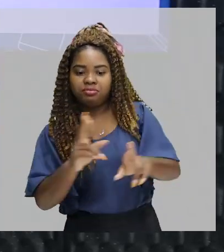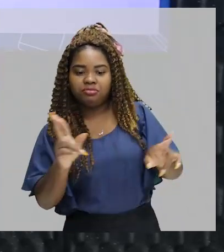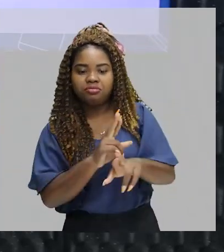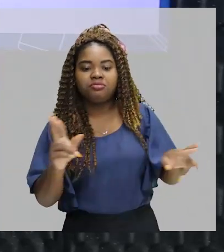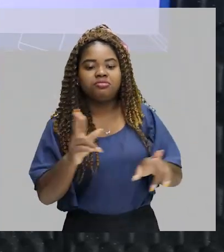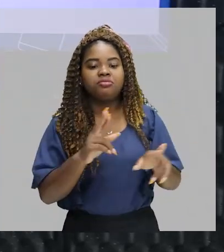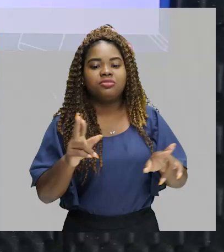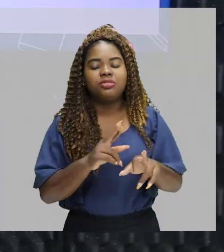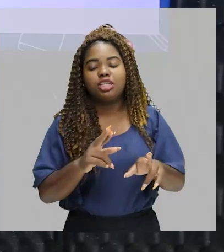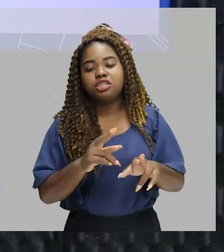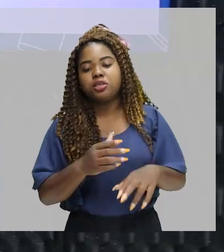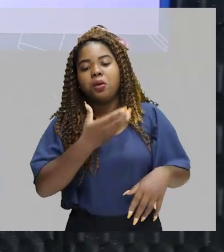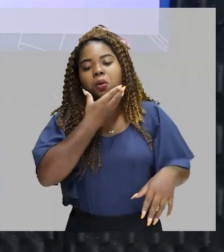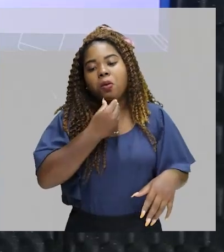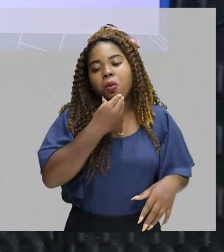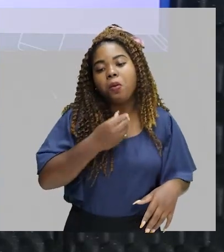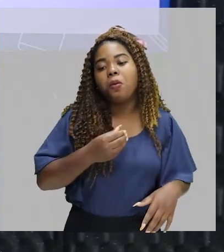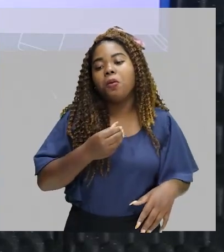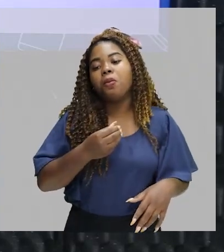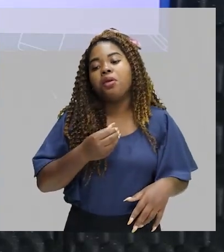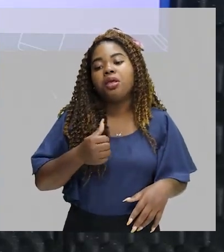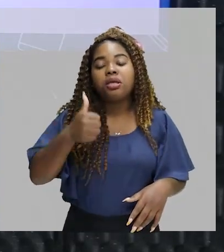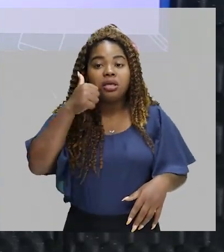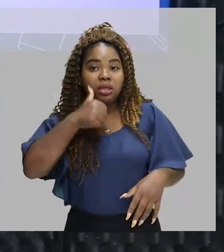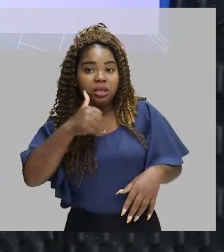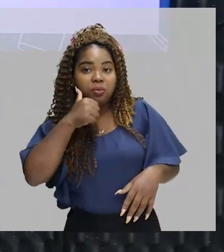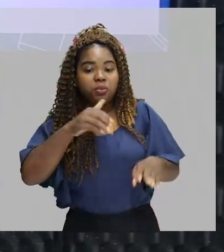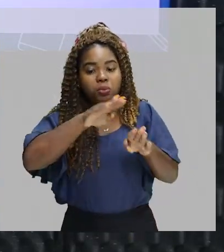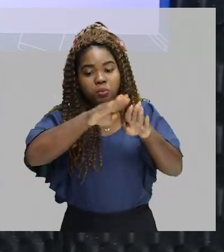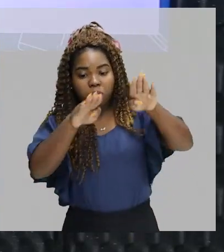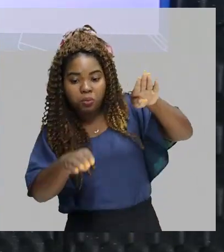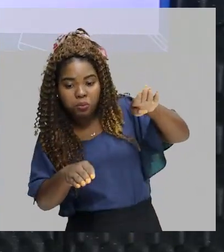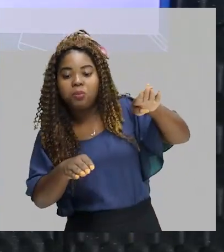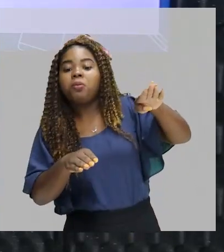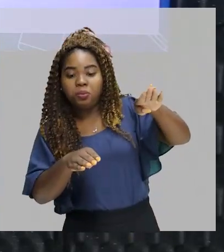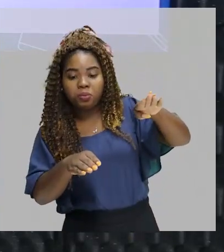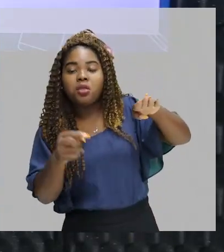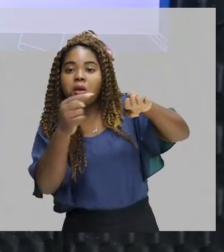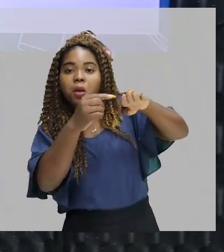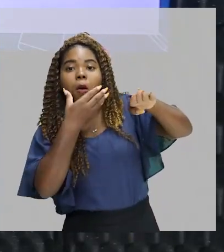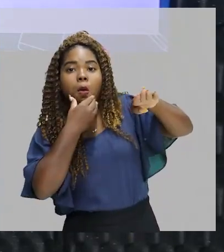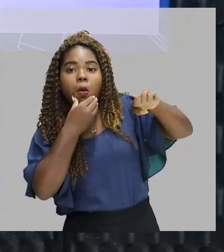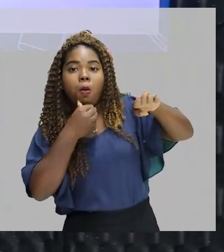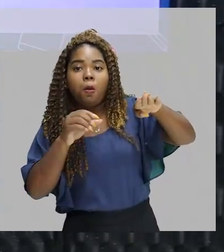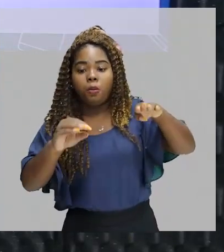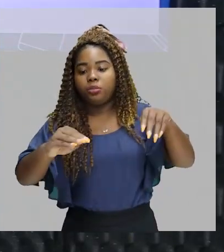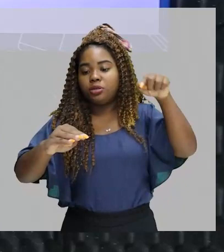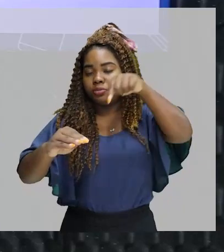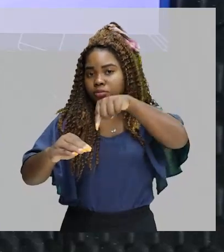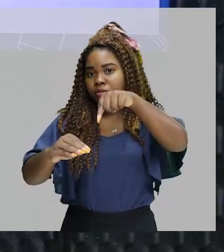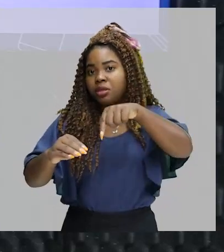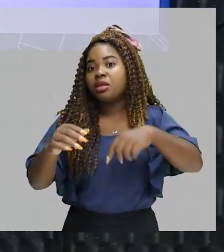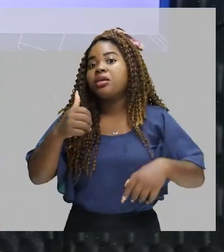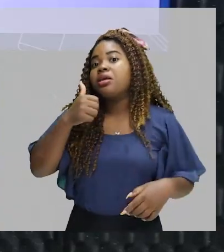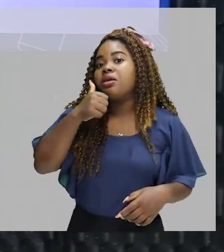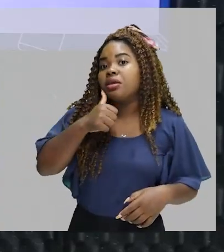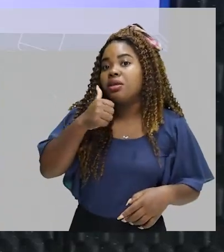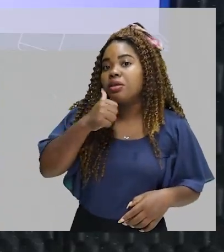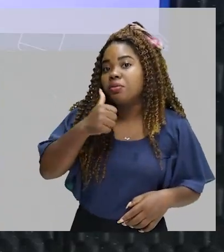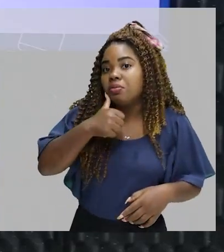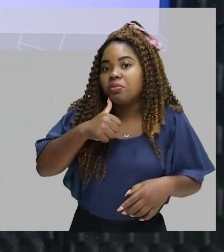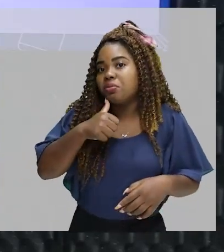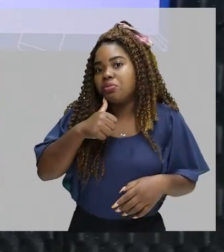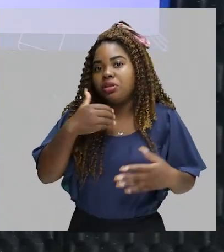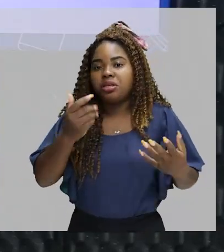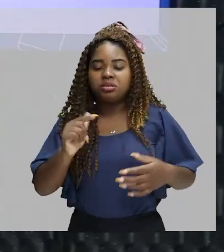existe esse preconceito, ou seja, existe essa ideia superficial que não tem base na experiência real ou